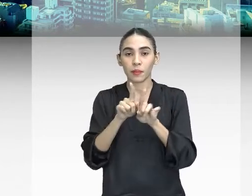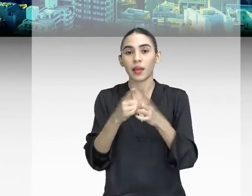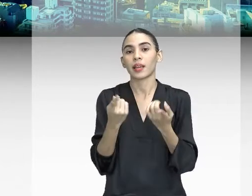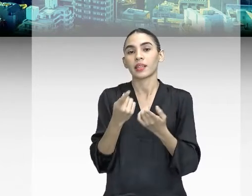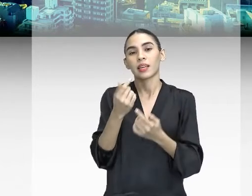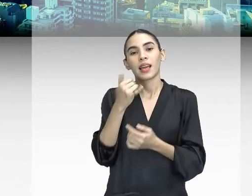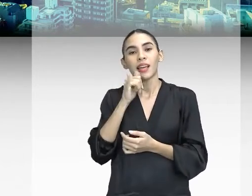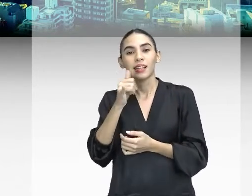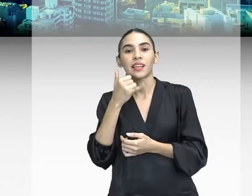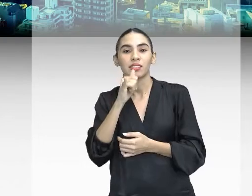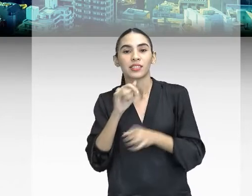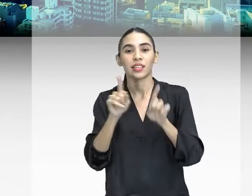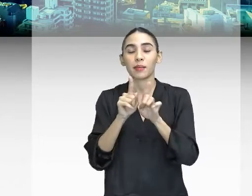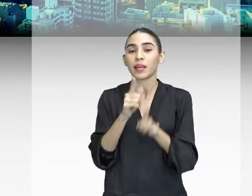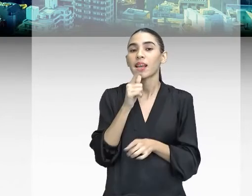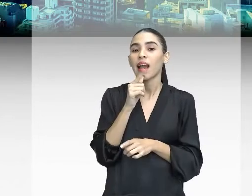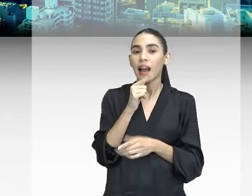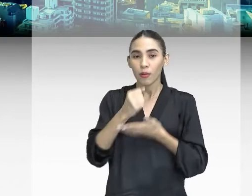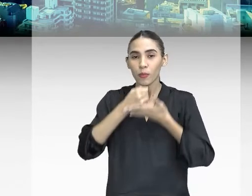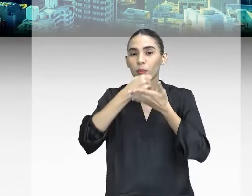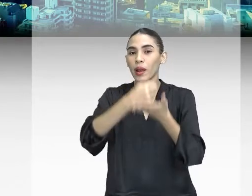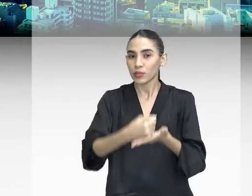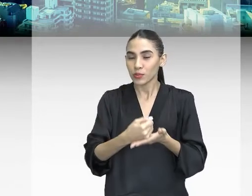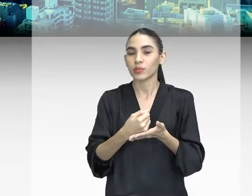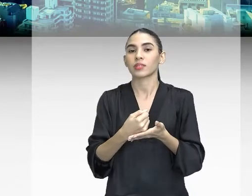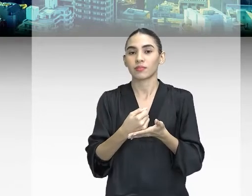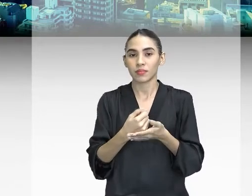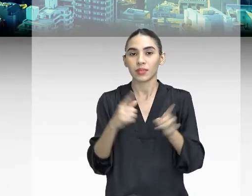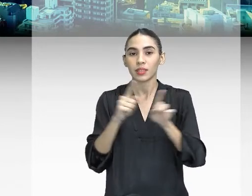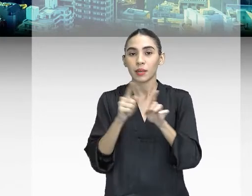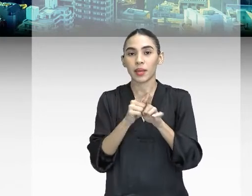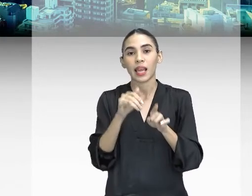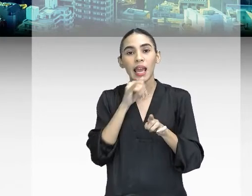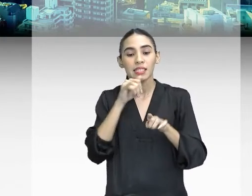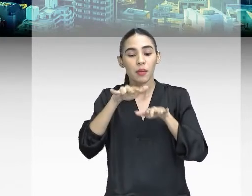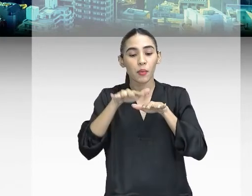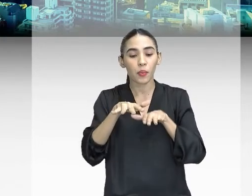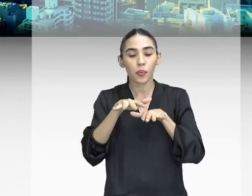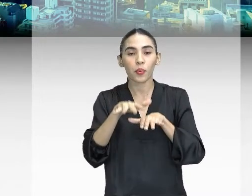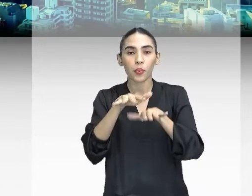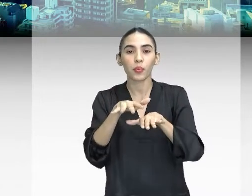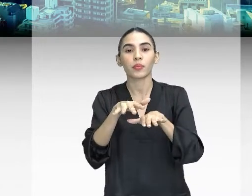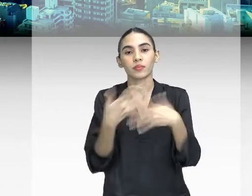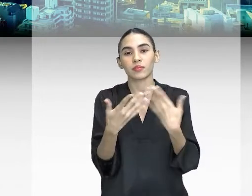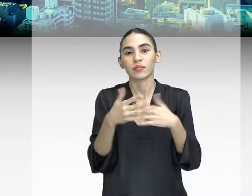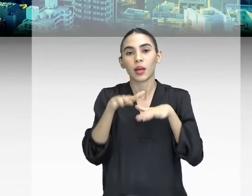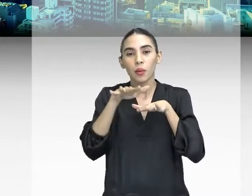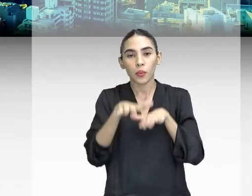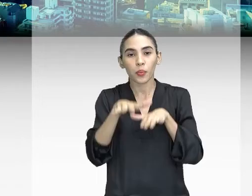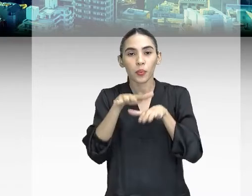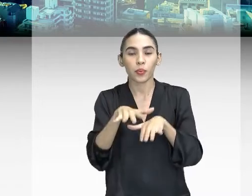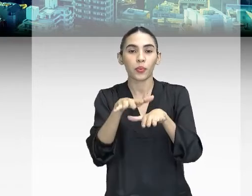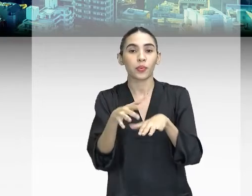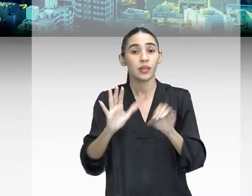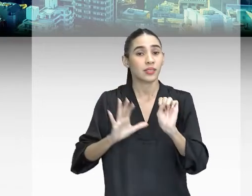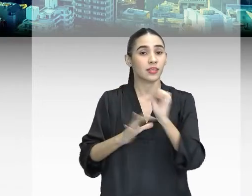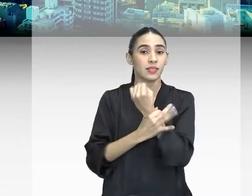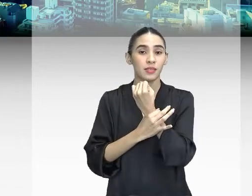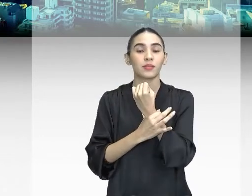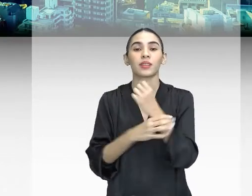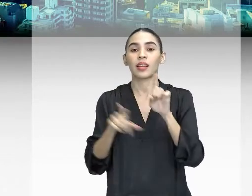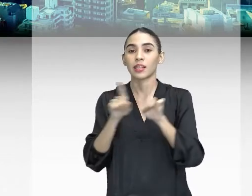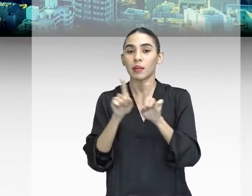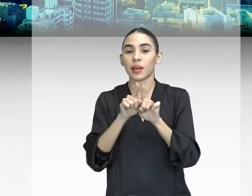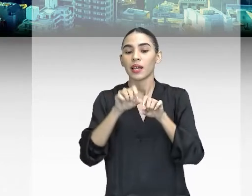de água, por exemplo. Isso contribui bastante, né, para um trânsito ali com mais fluidez, para a segurança,